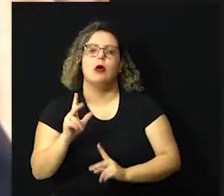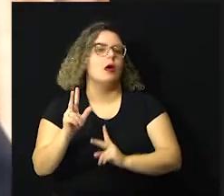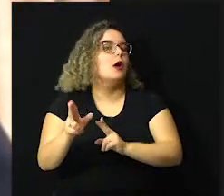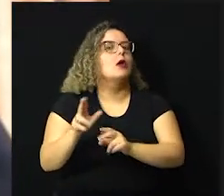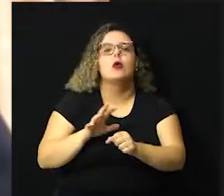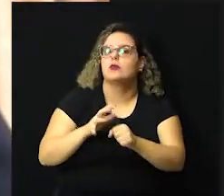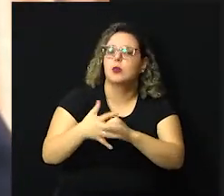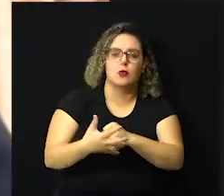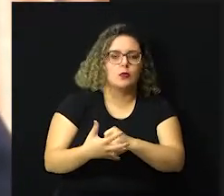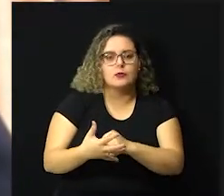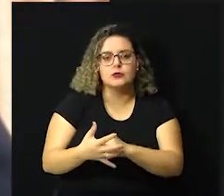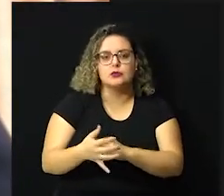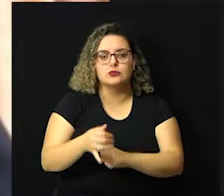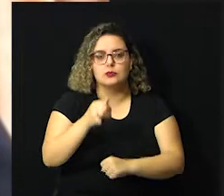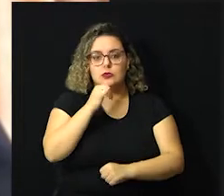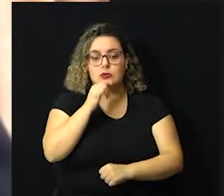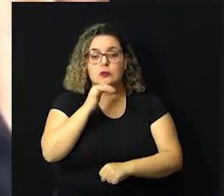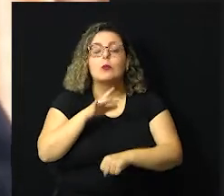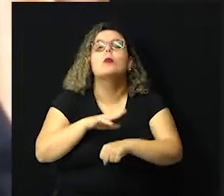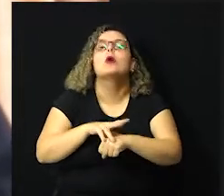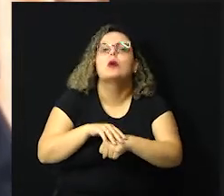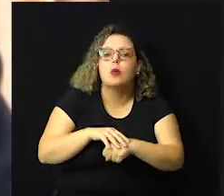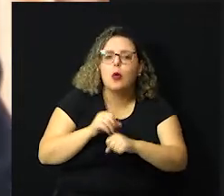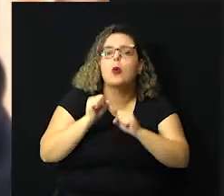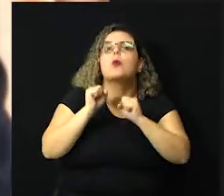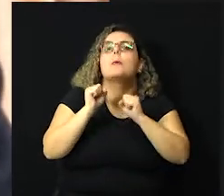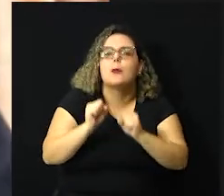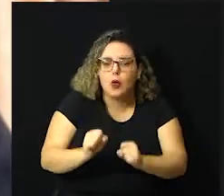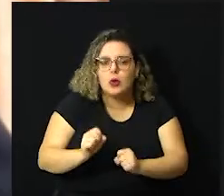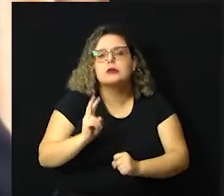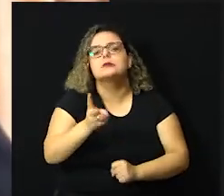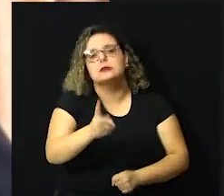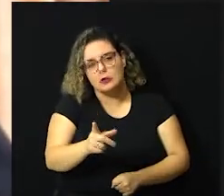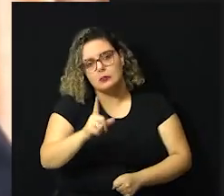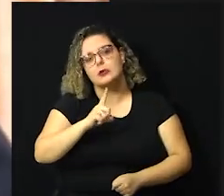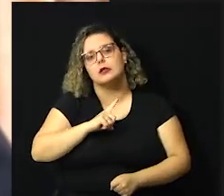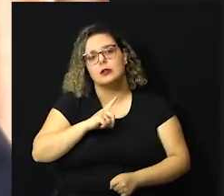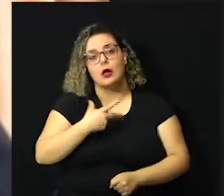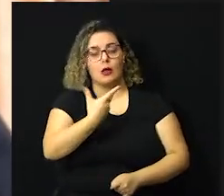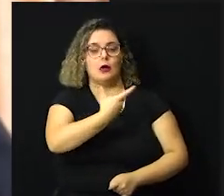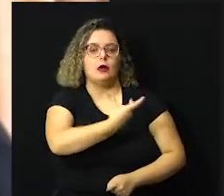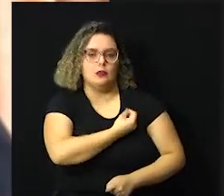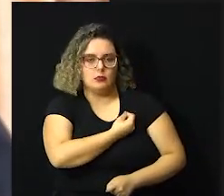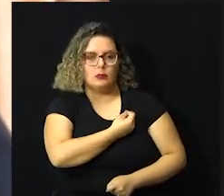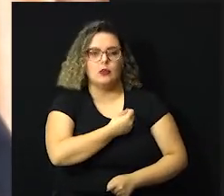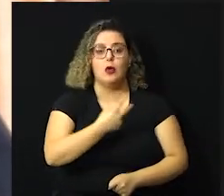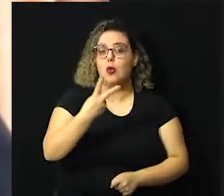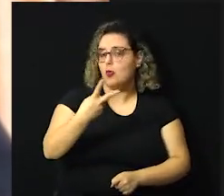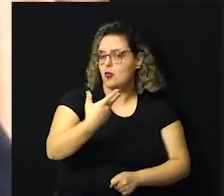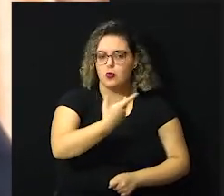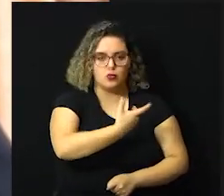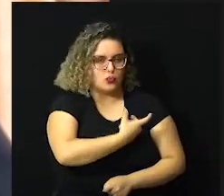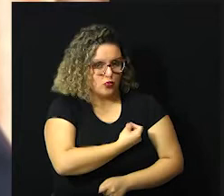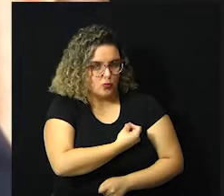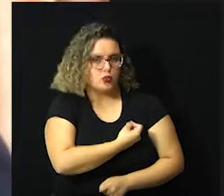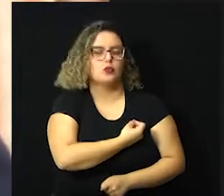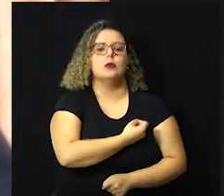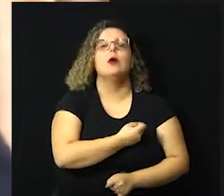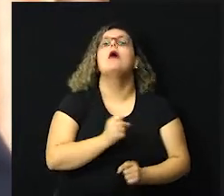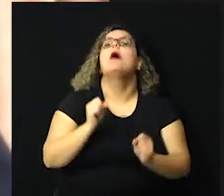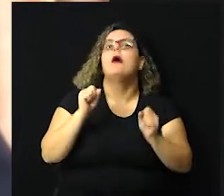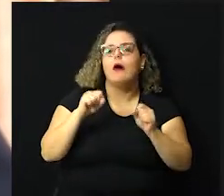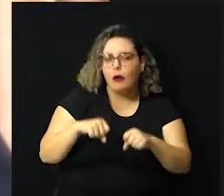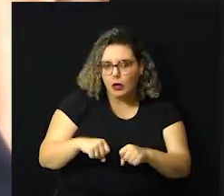da Covid. É uma doença que a gente sabe que pode ser recorrente. Então, você toma uma dose, toma duas doses, como está sendo o caso,